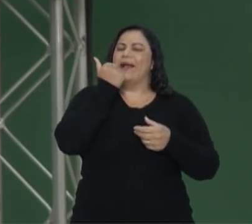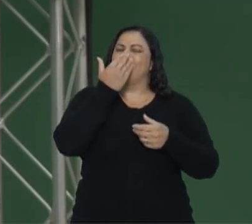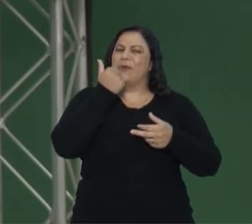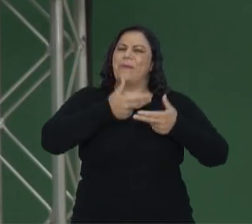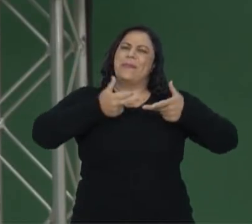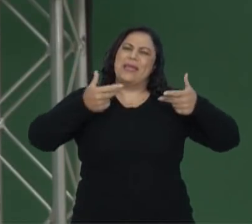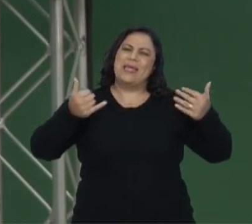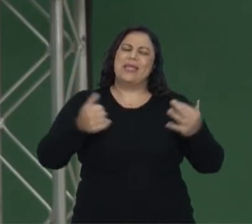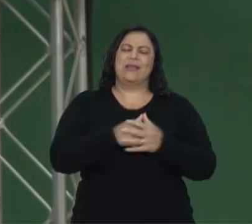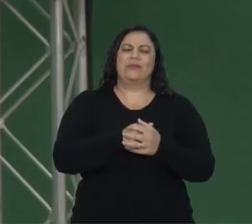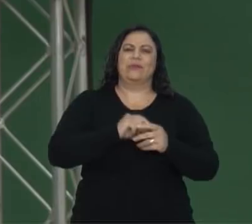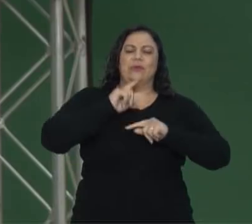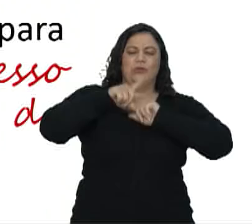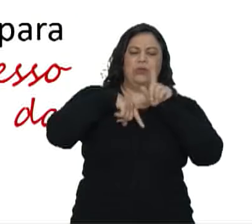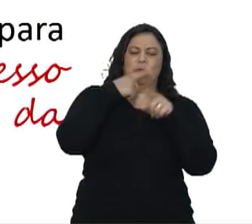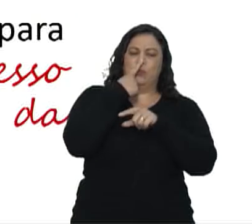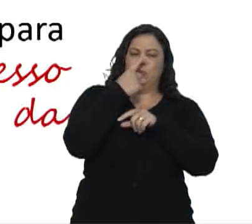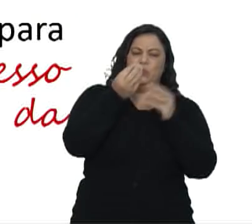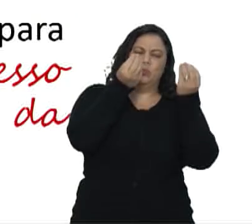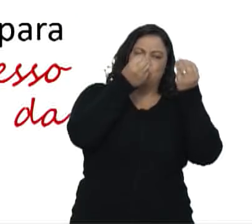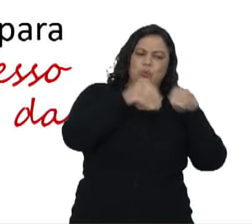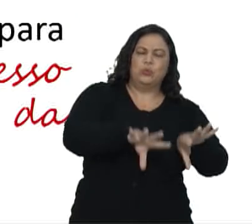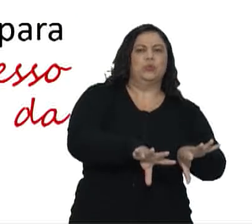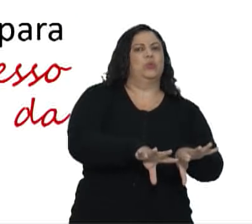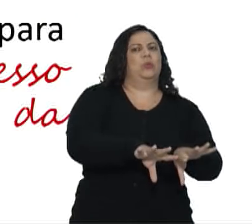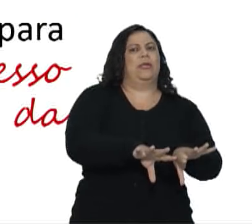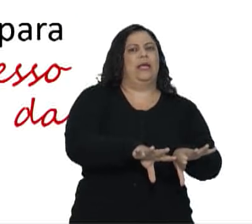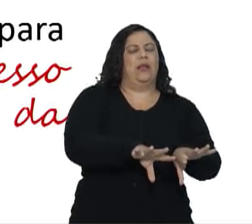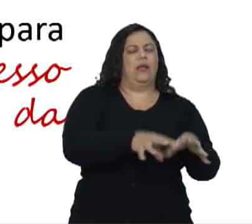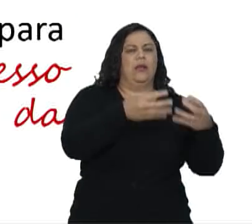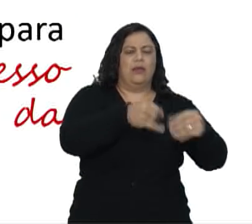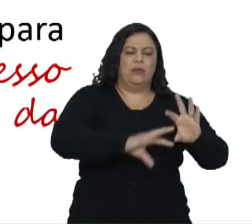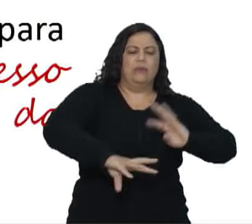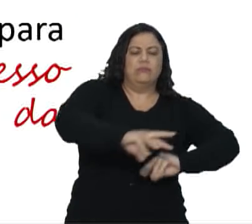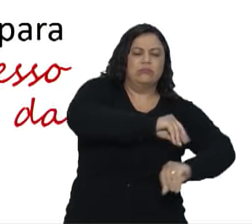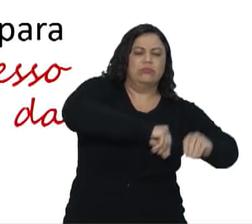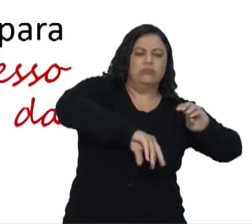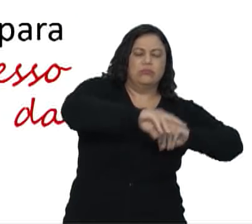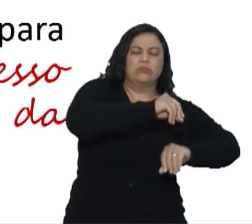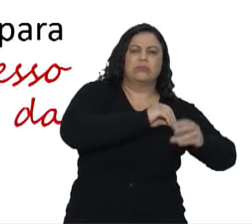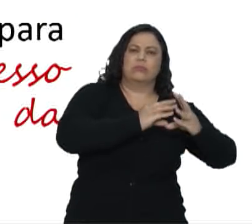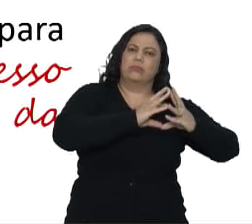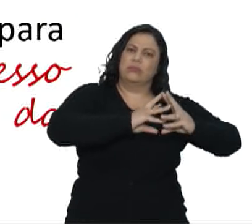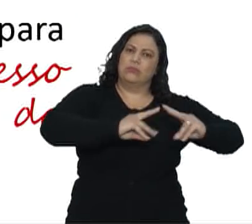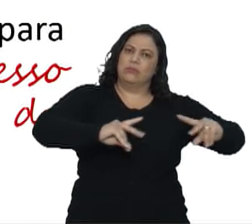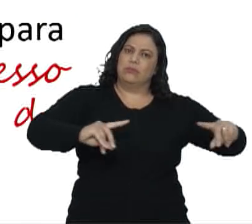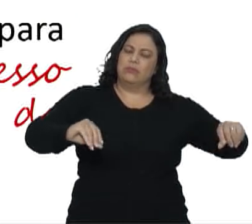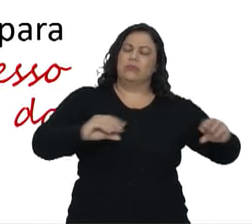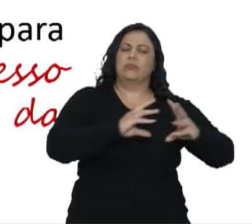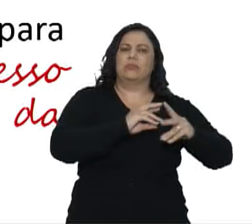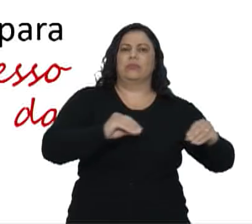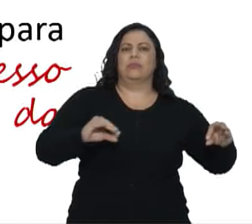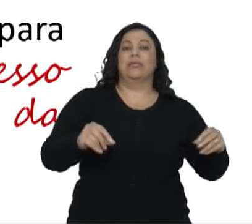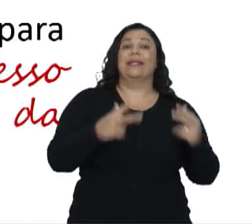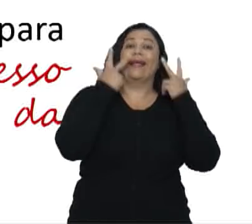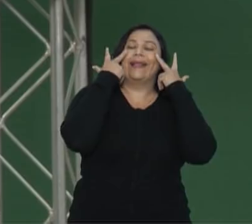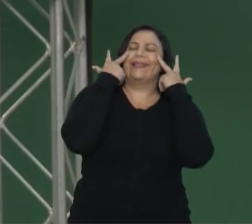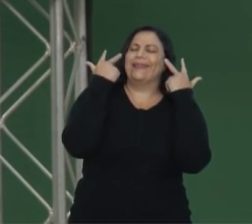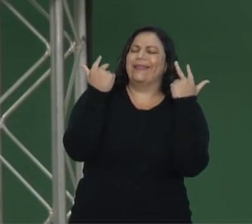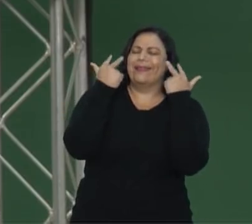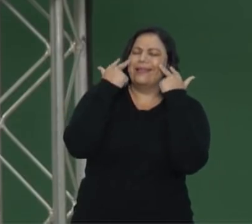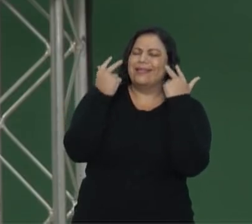alimentação, os restos e colocar esses restos no solo para formar um adubo orgânico, natural,